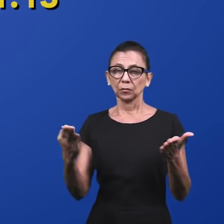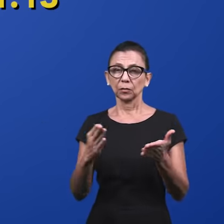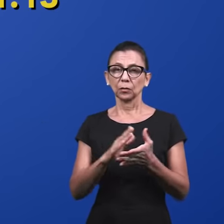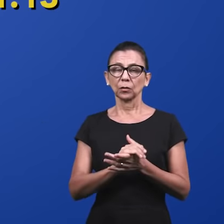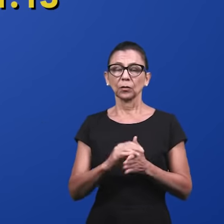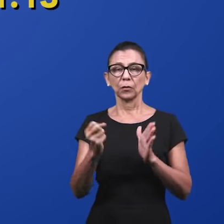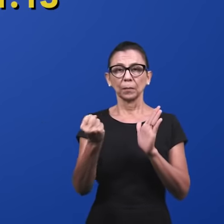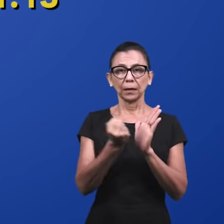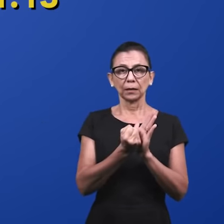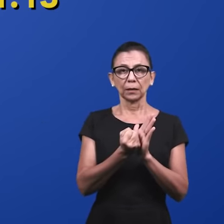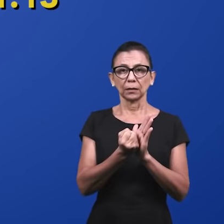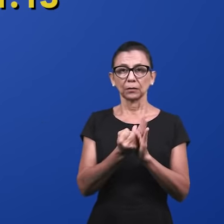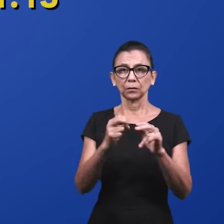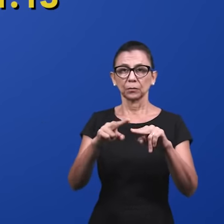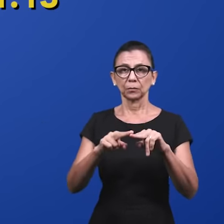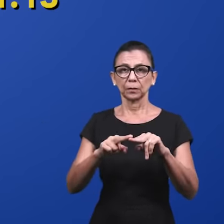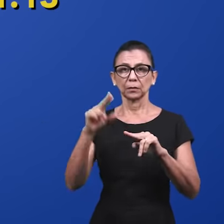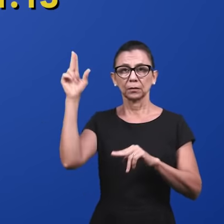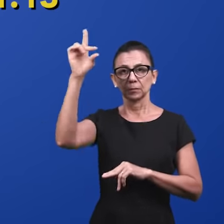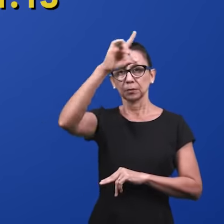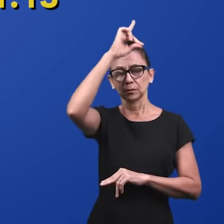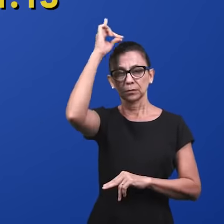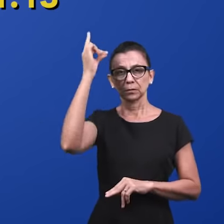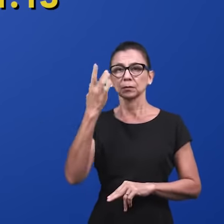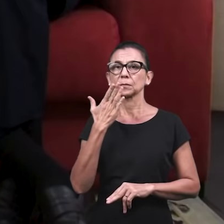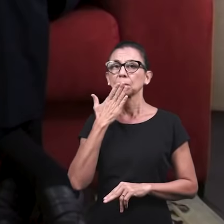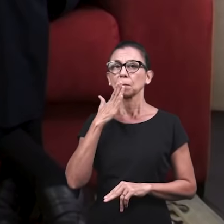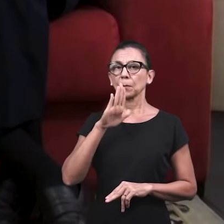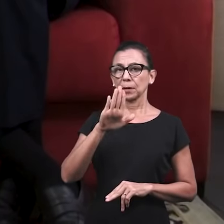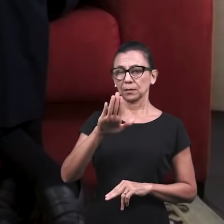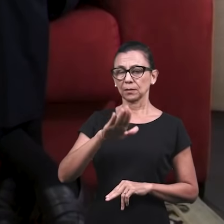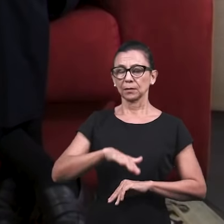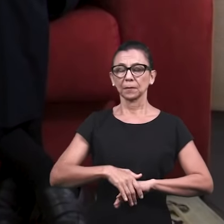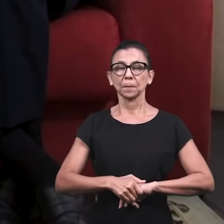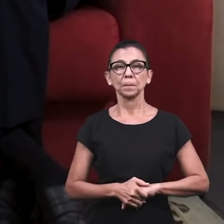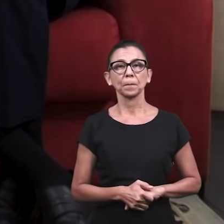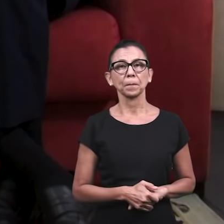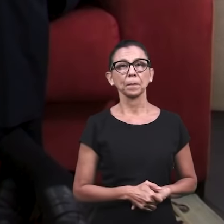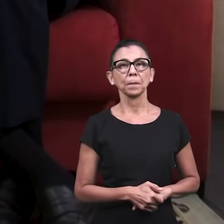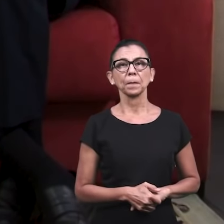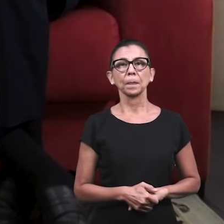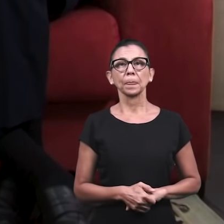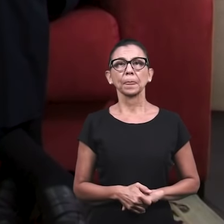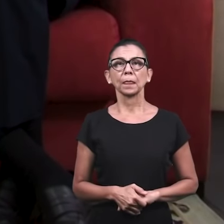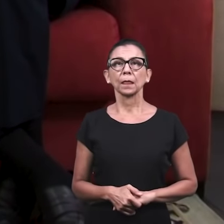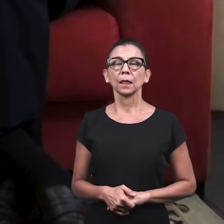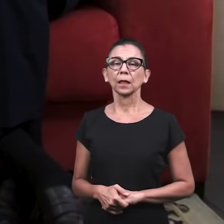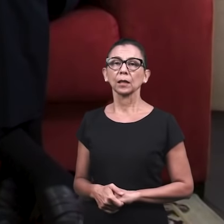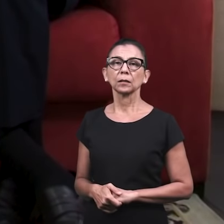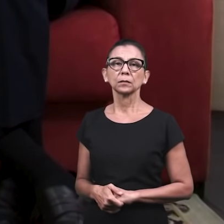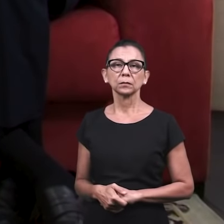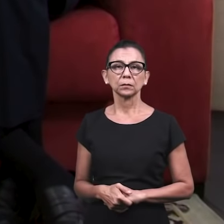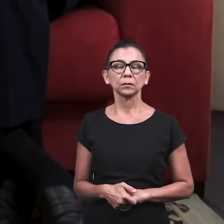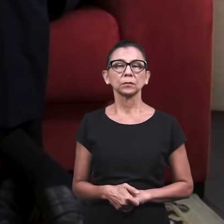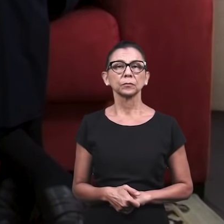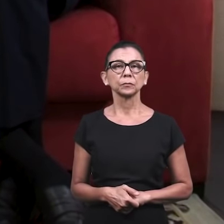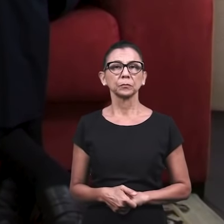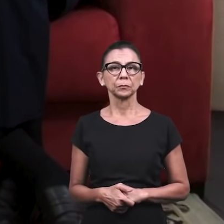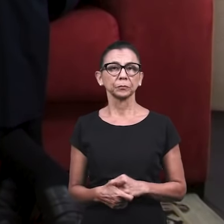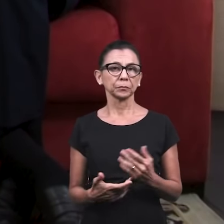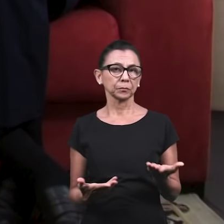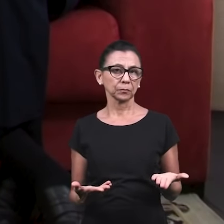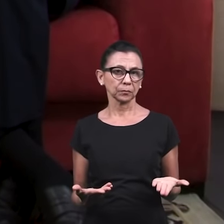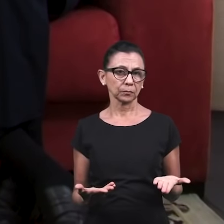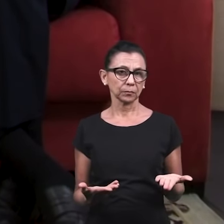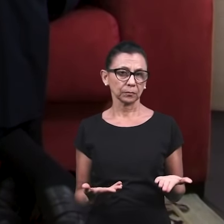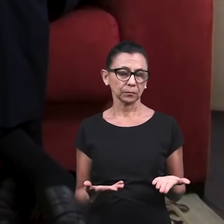Espírito Santo da promessa. A paz do Senhor Jesus. Então, meus irmãos, retornamos à participação das nossas jovens. A pergunta